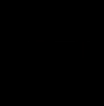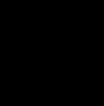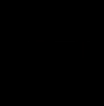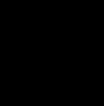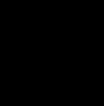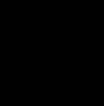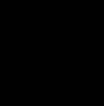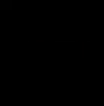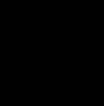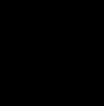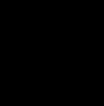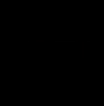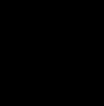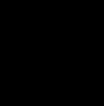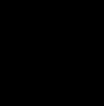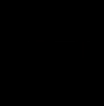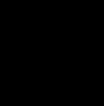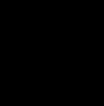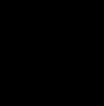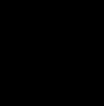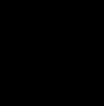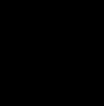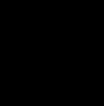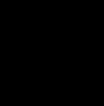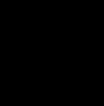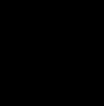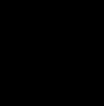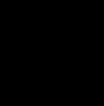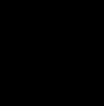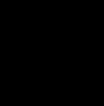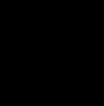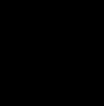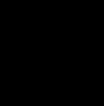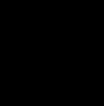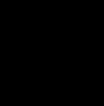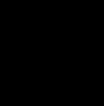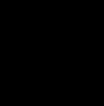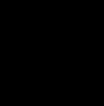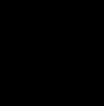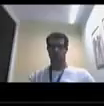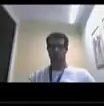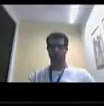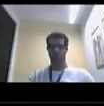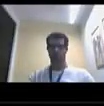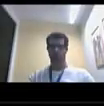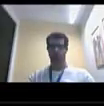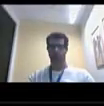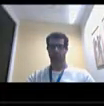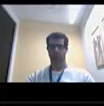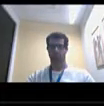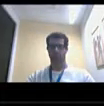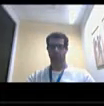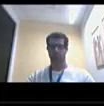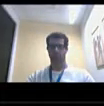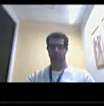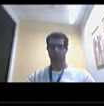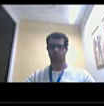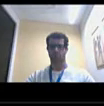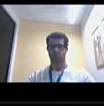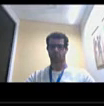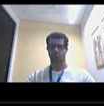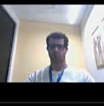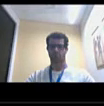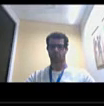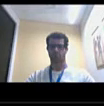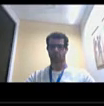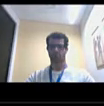dela na leitura é compatível com uma de criança de nove, de oito, de sete, se cair numa discrepância,